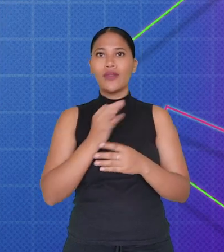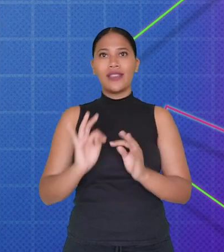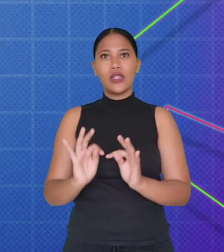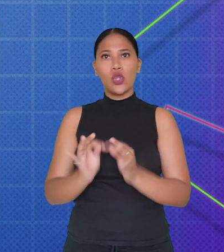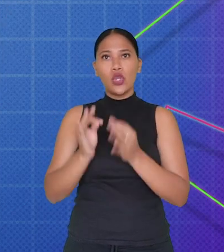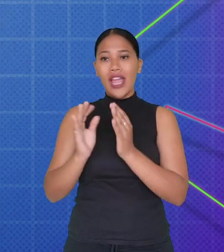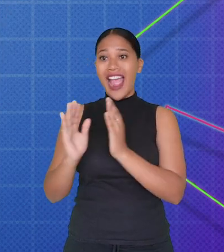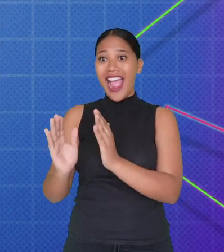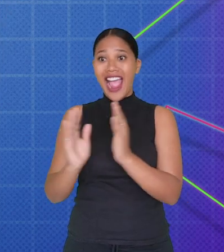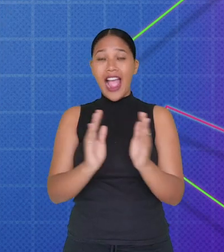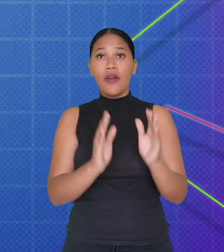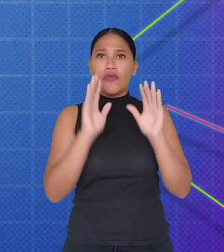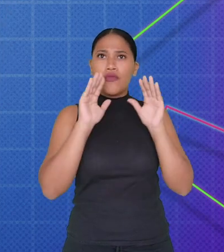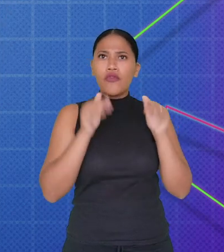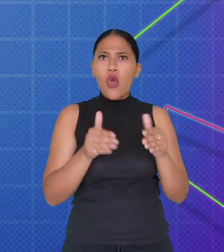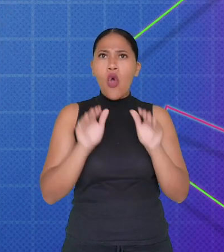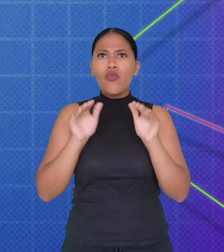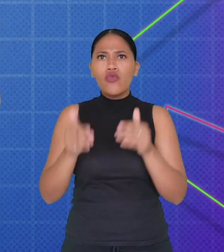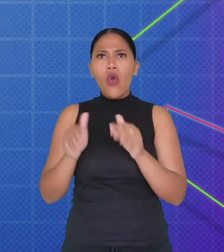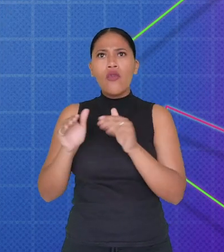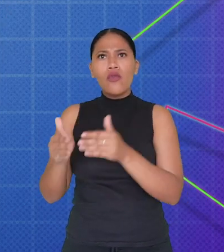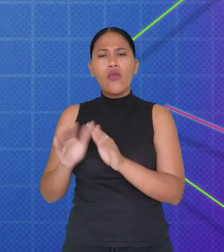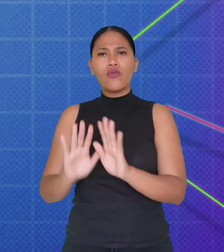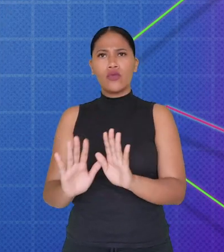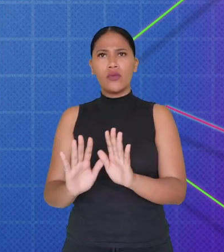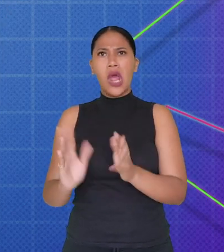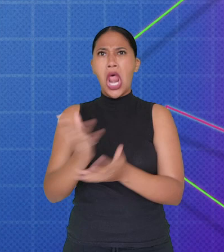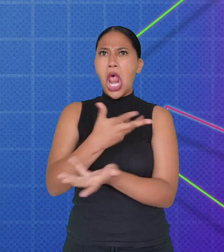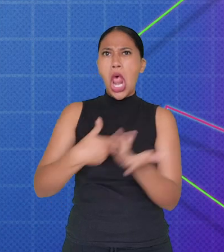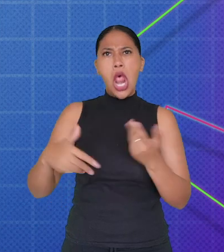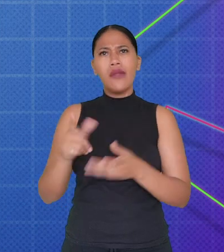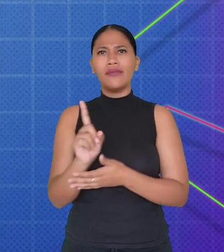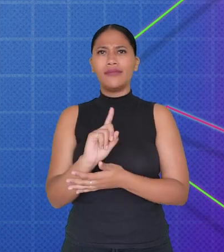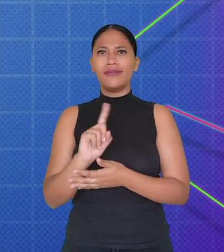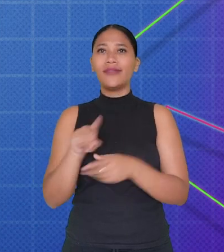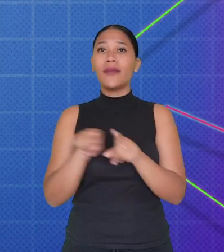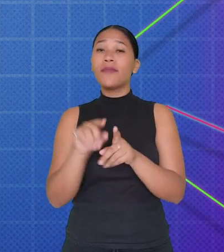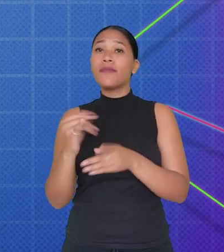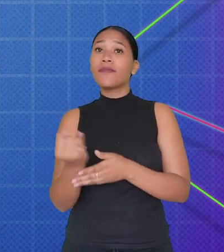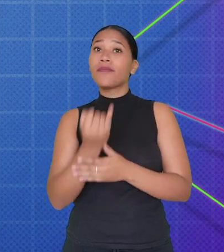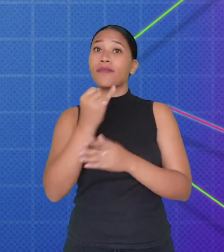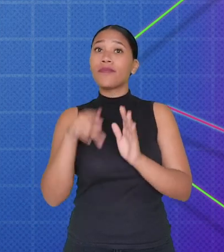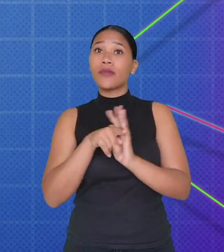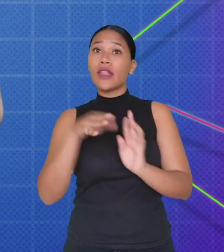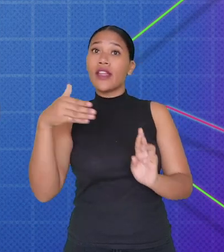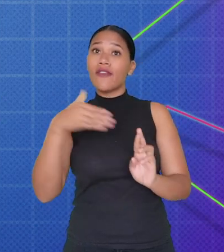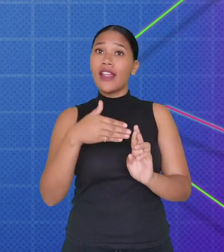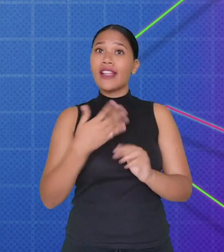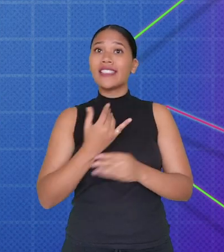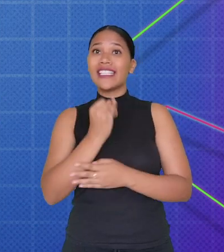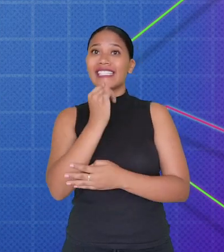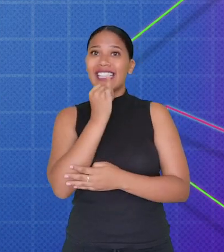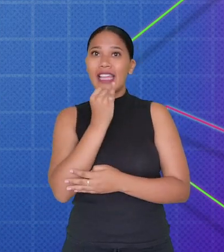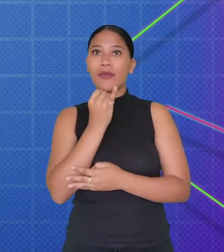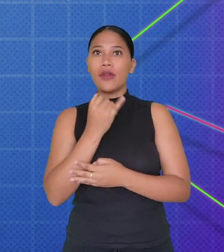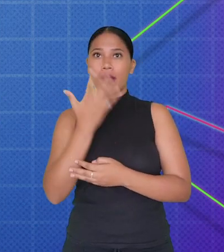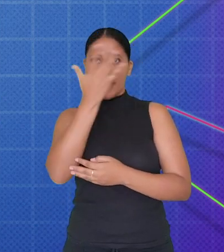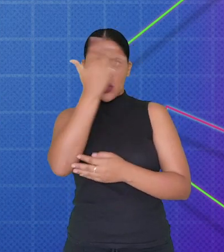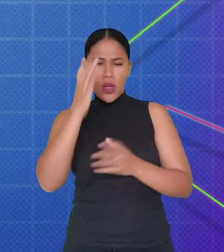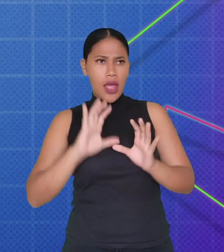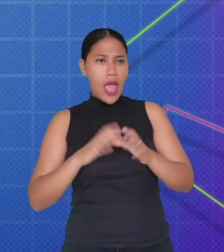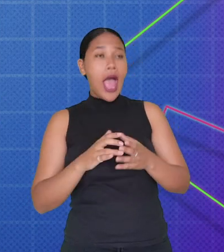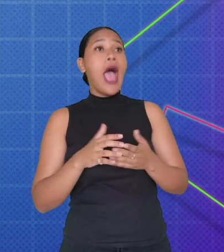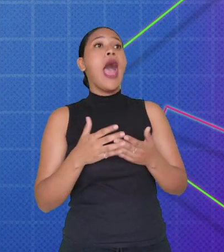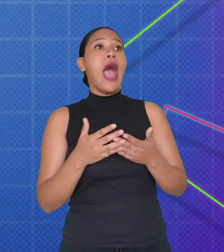para que cada área possa se concentrar em sua especialidade é importante também que o documento contém a referências e exemplos para